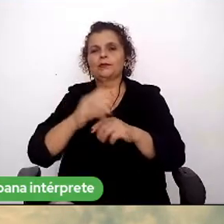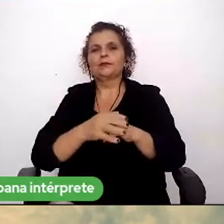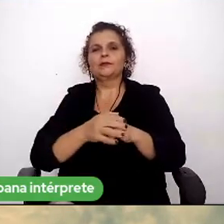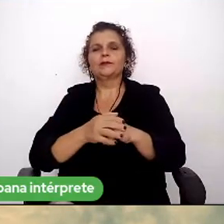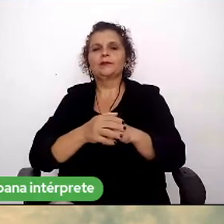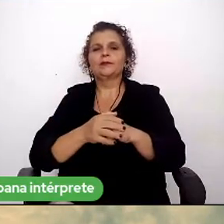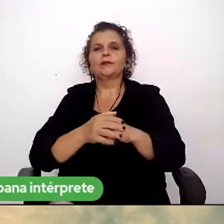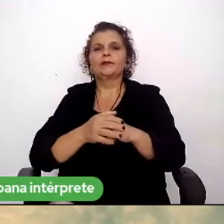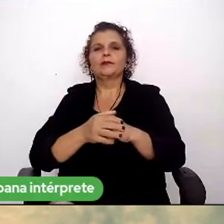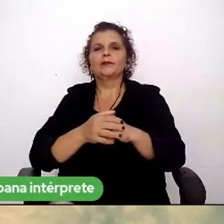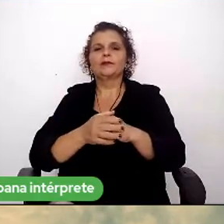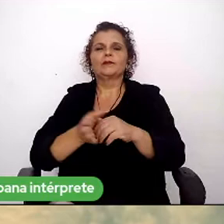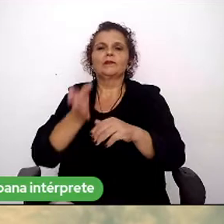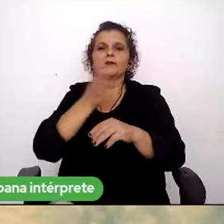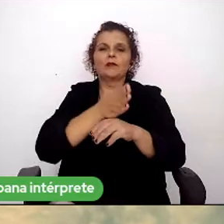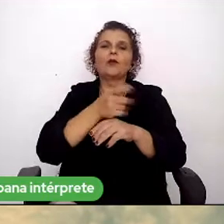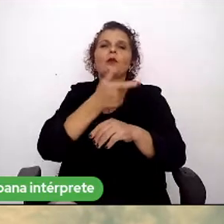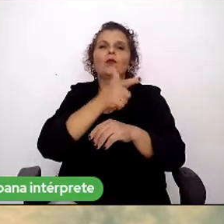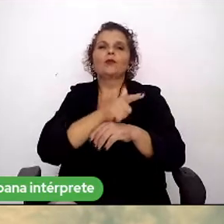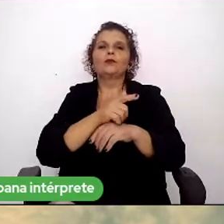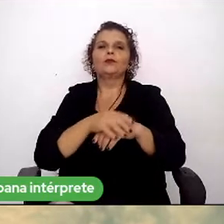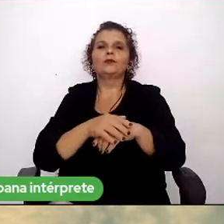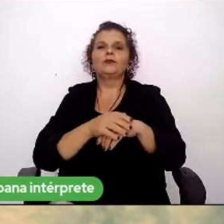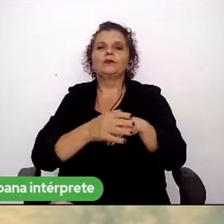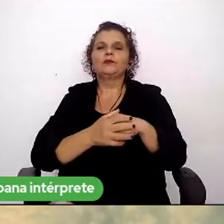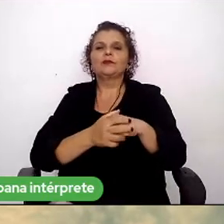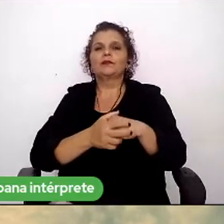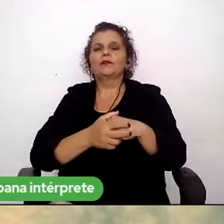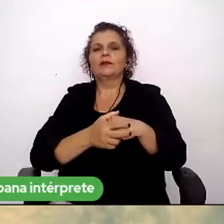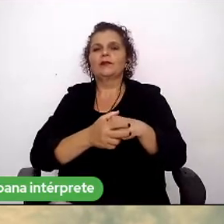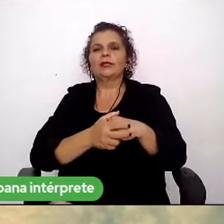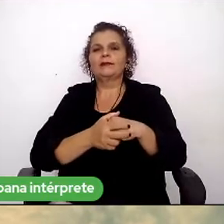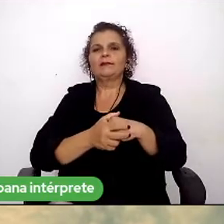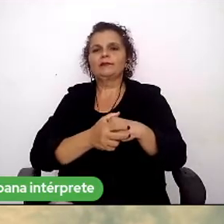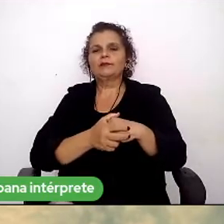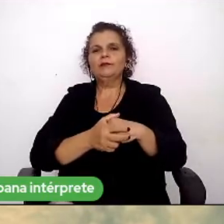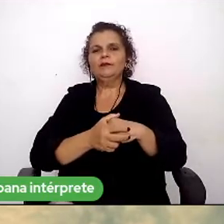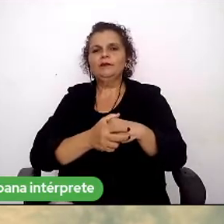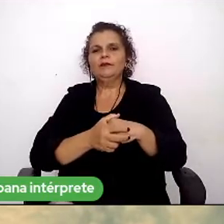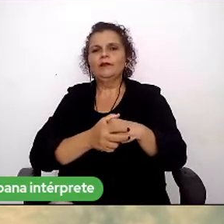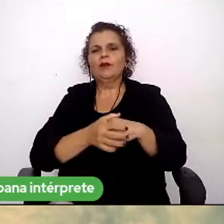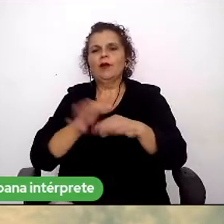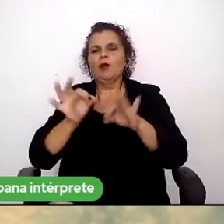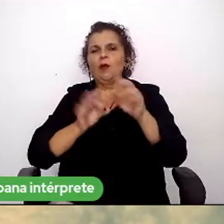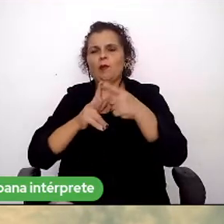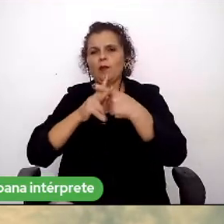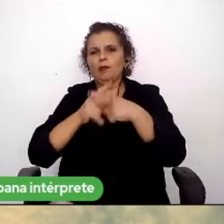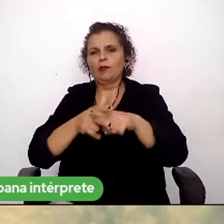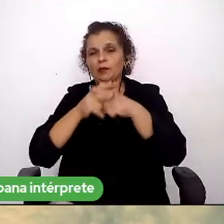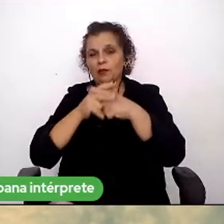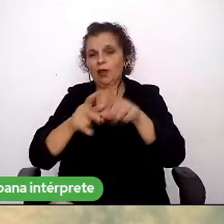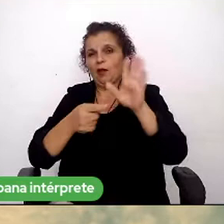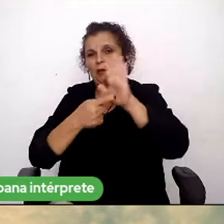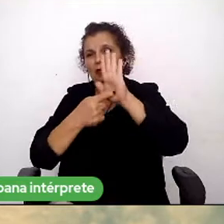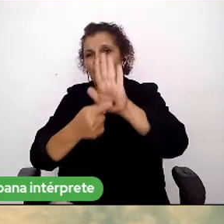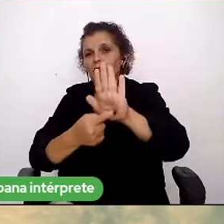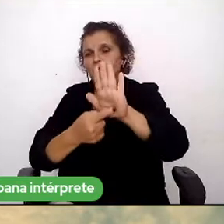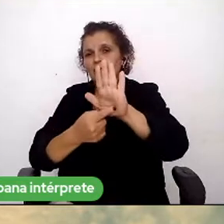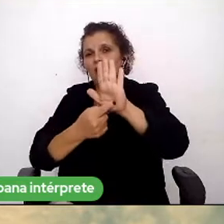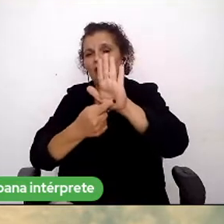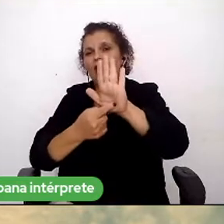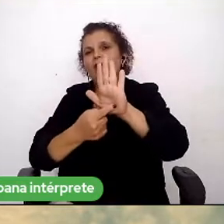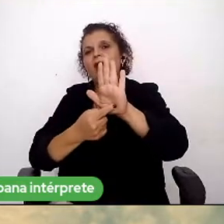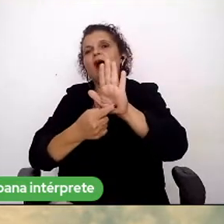Contigo, Sixer. Bom, pessoal, além de arrumar problemas técnicos para mostrar para vocês a apresentação,